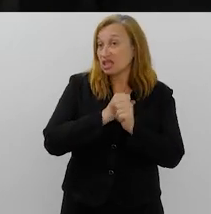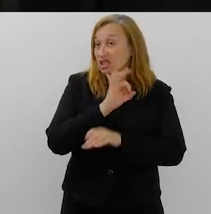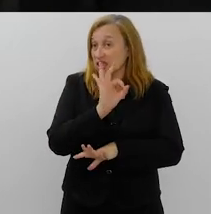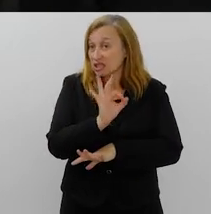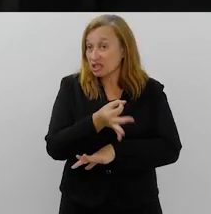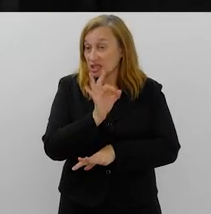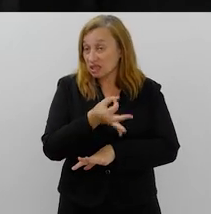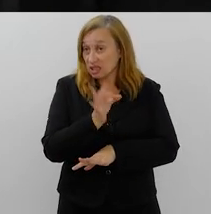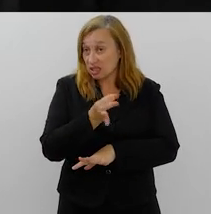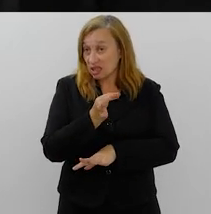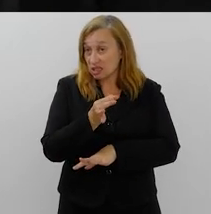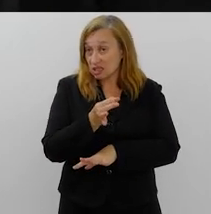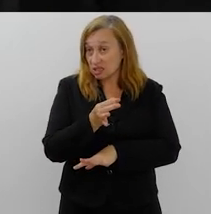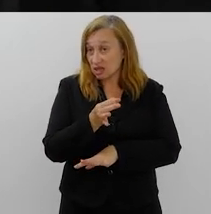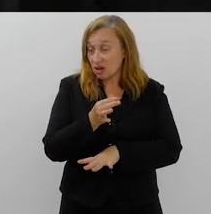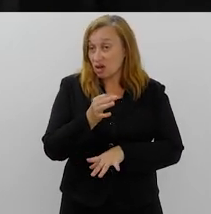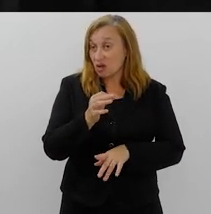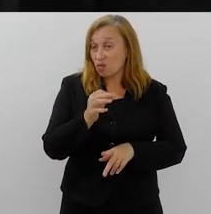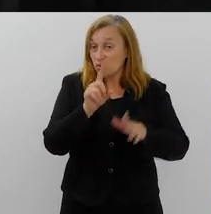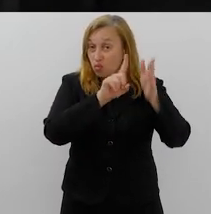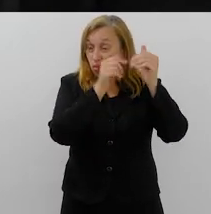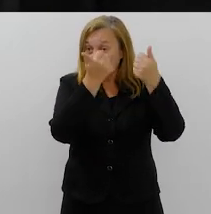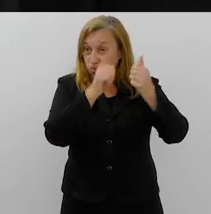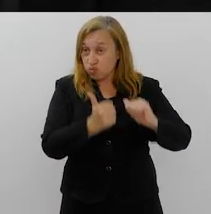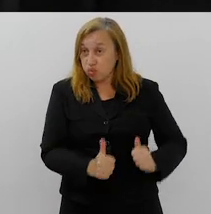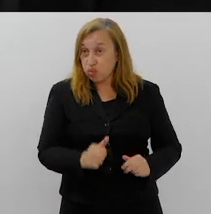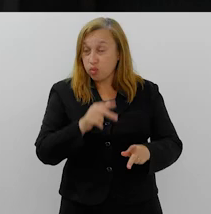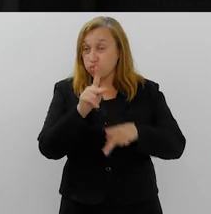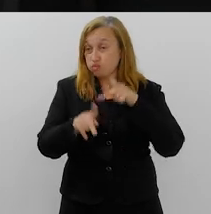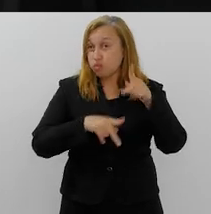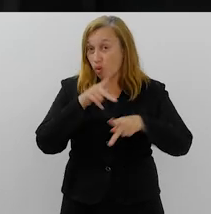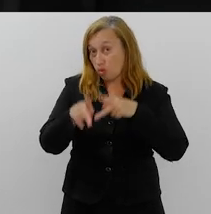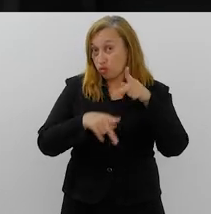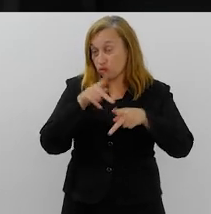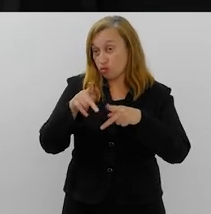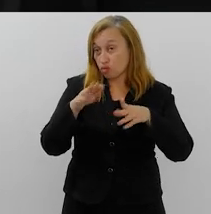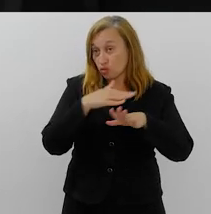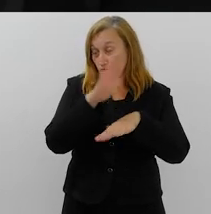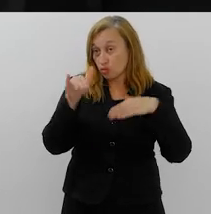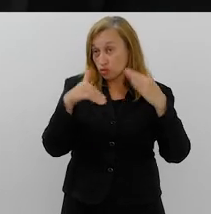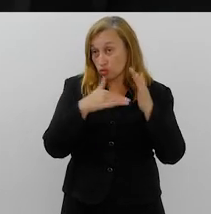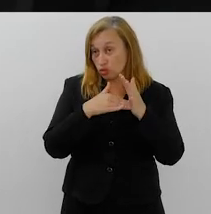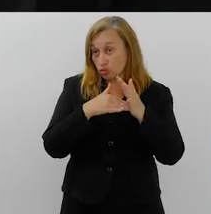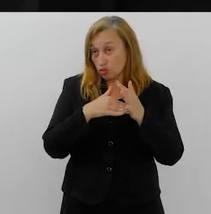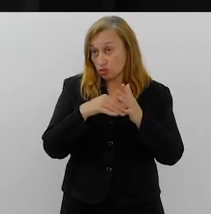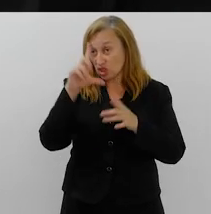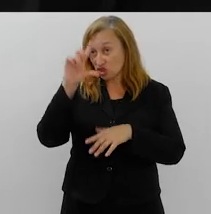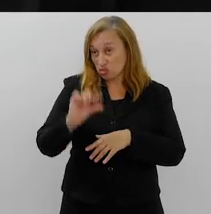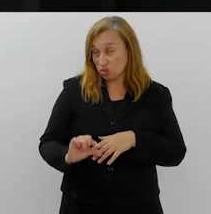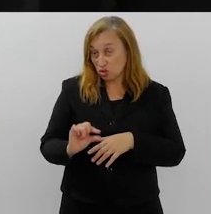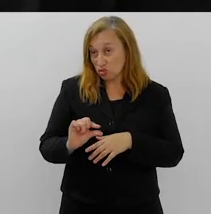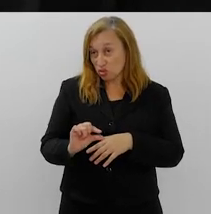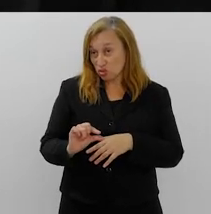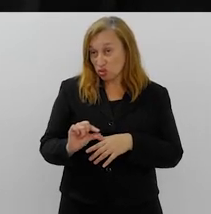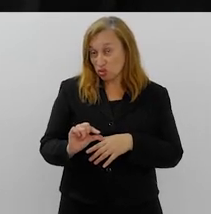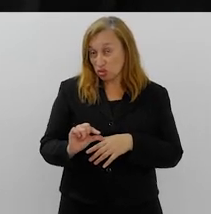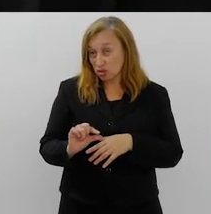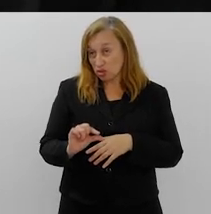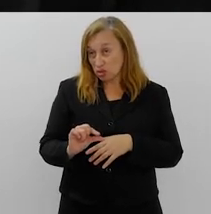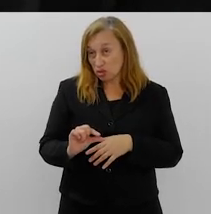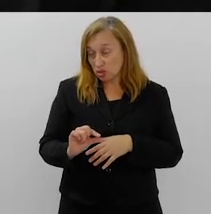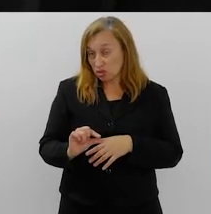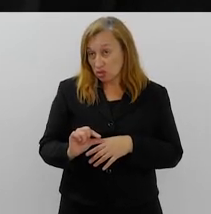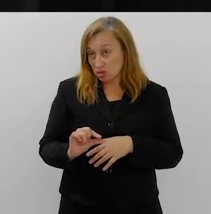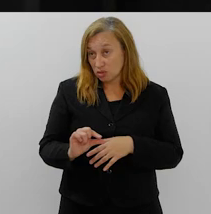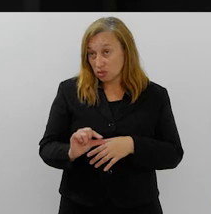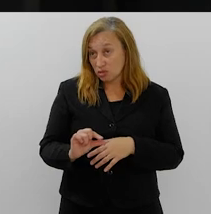para 3 anos com absoluta certeza a quando a gente analisa a população então a população como um todo não vai diminuir